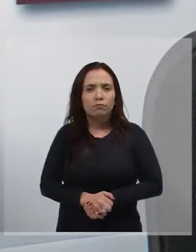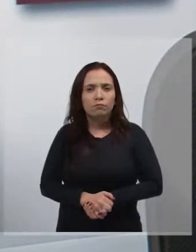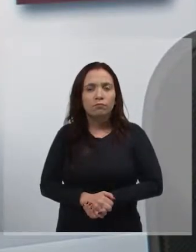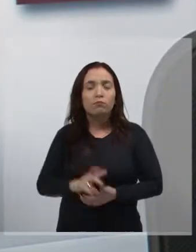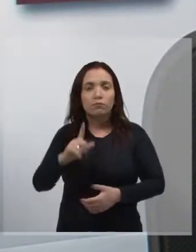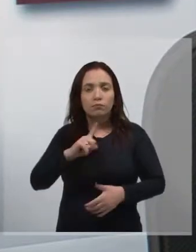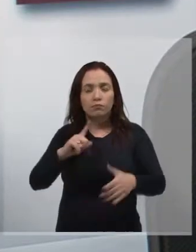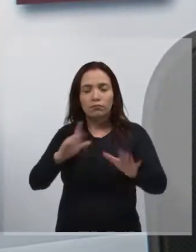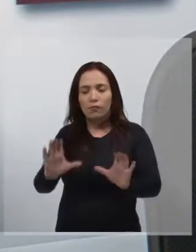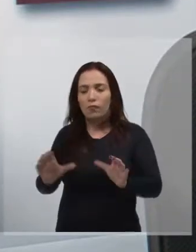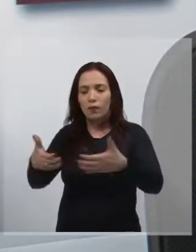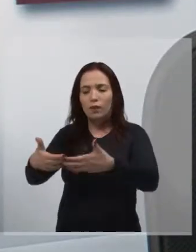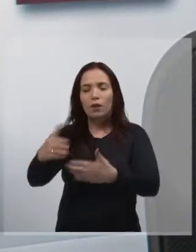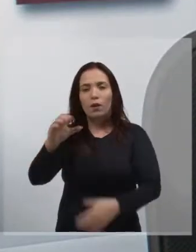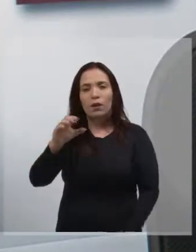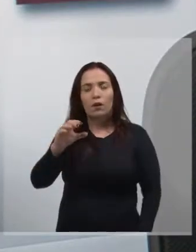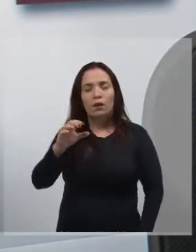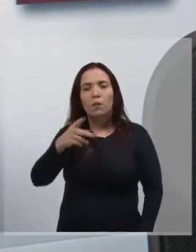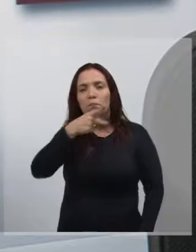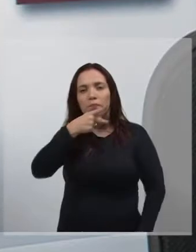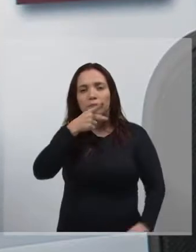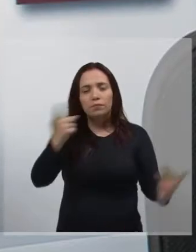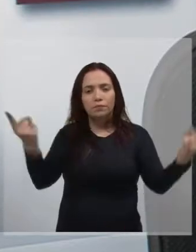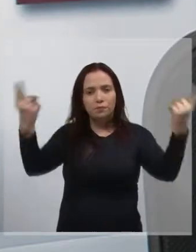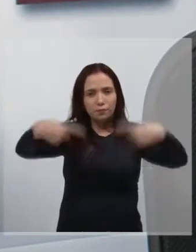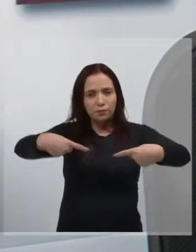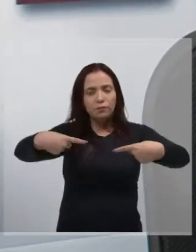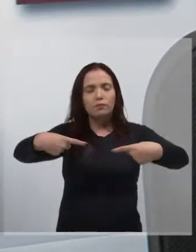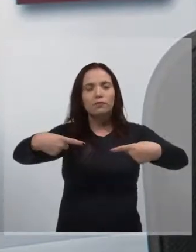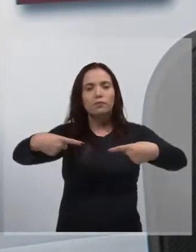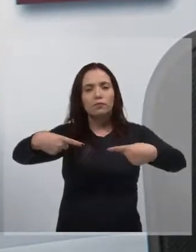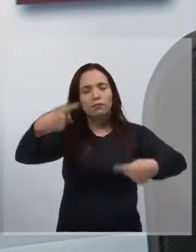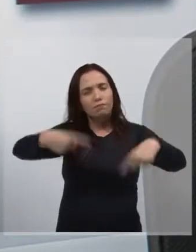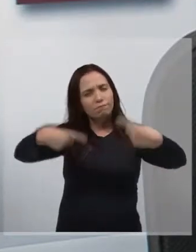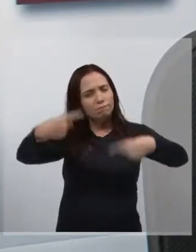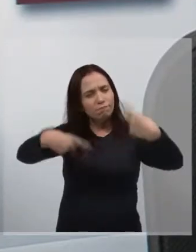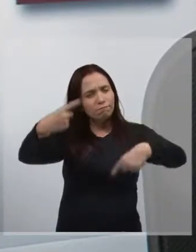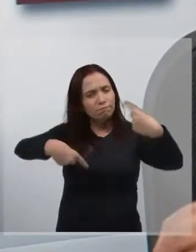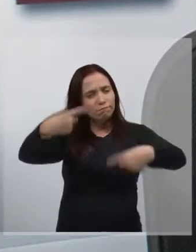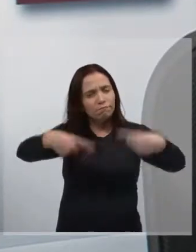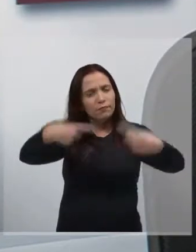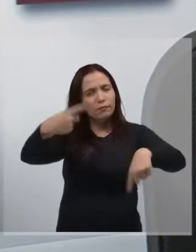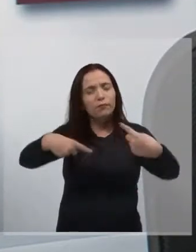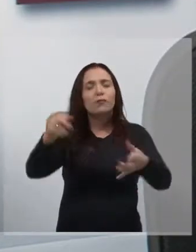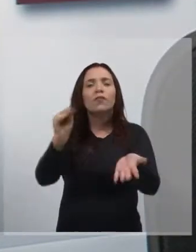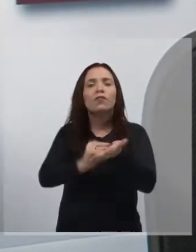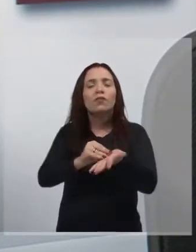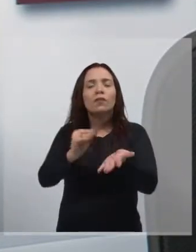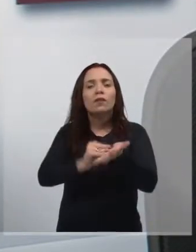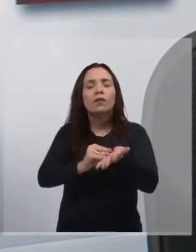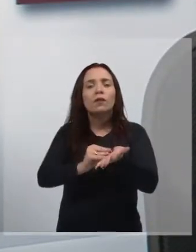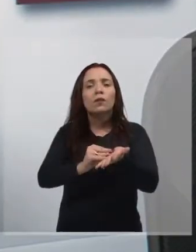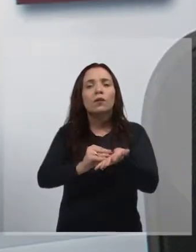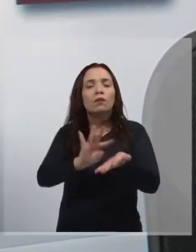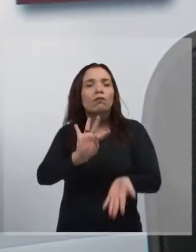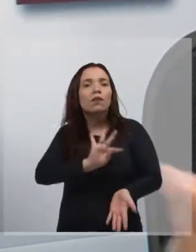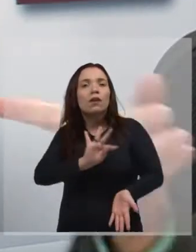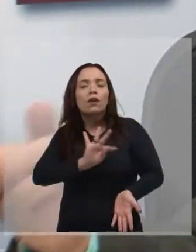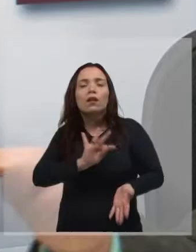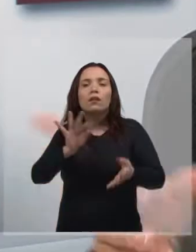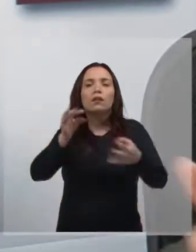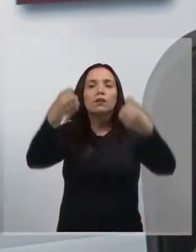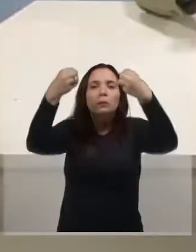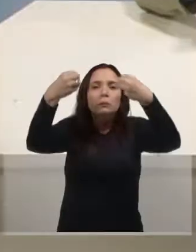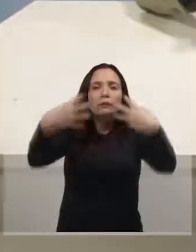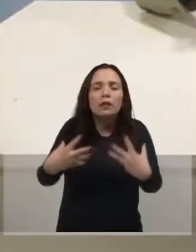da oposição no histerismo de um discurso muito forte, mas sem apresentar o aspecto técnico, real e social e vai